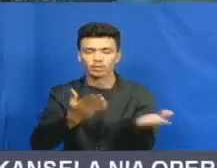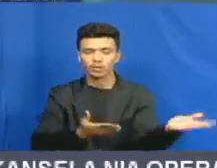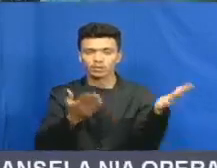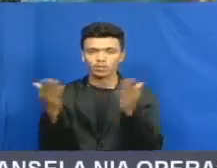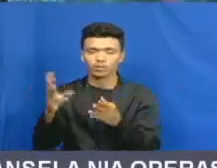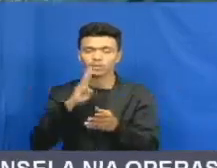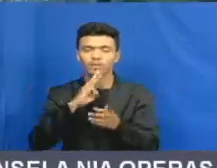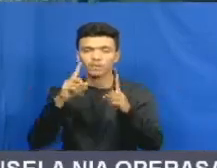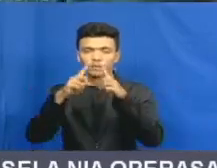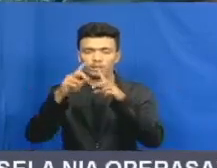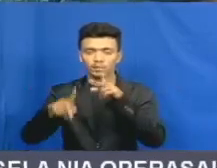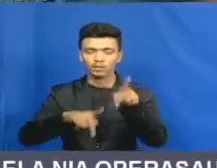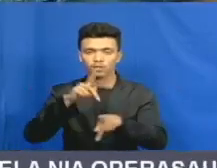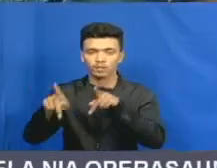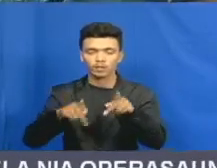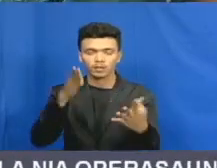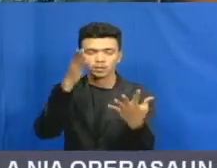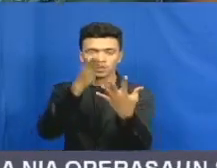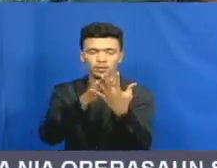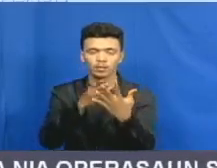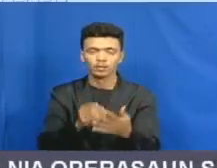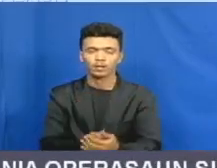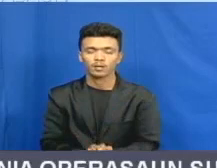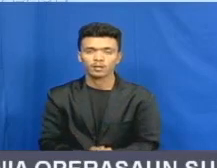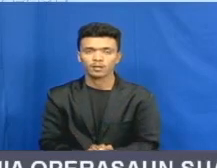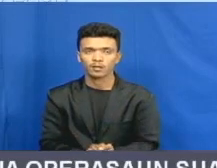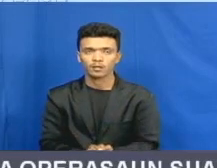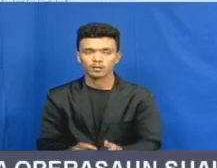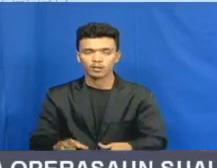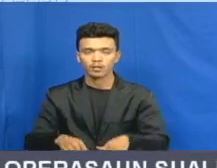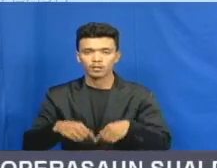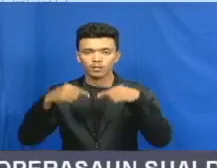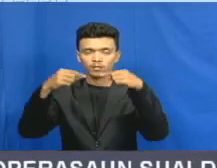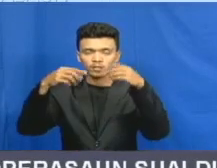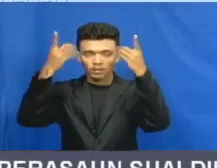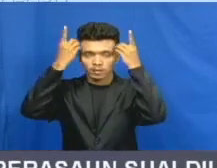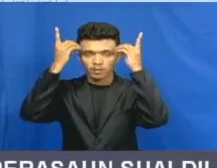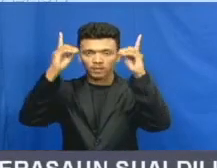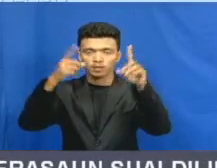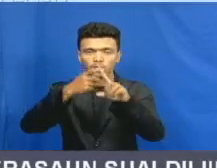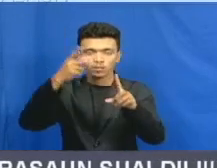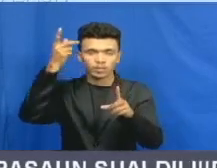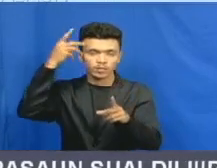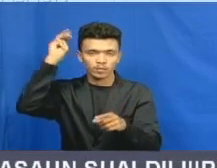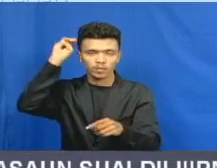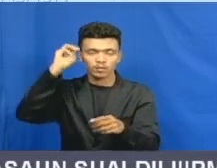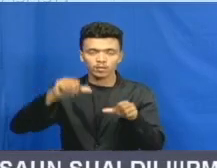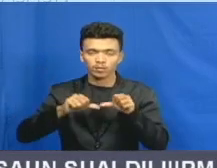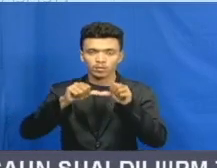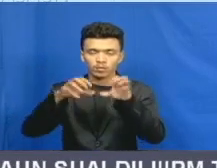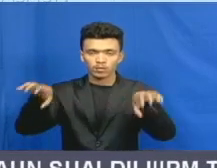iha comunidade inialé. Orientação dos São Primeiro-Ministro para continuar serviço,